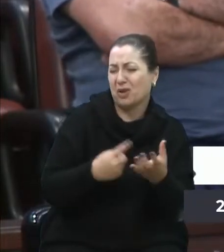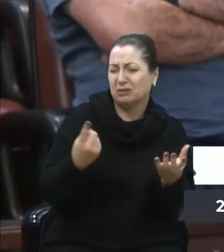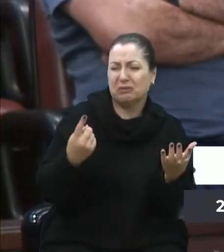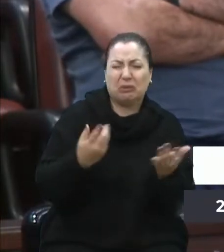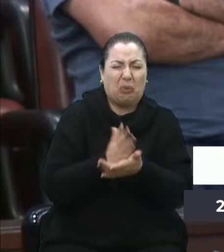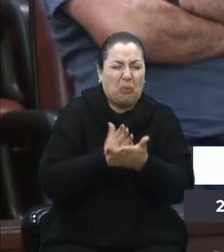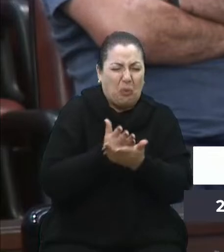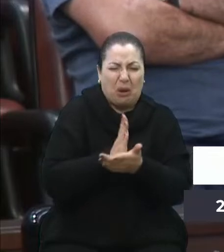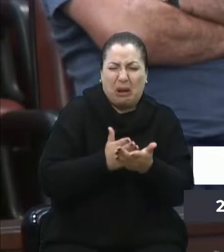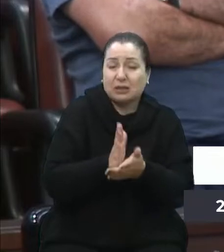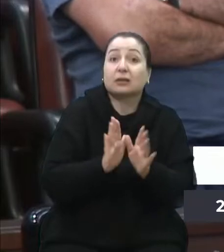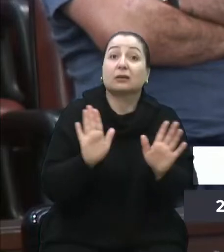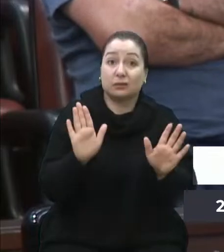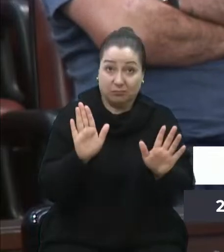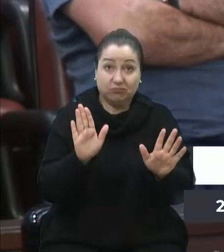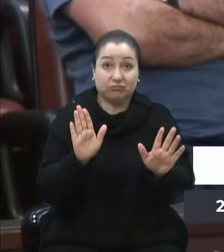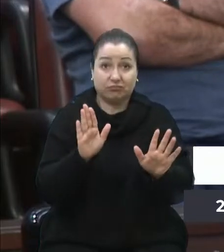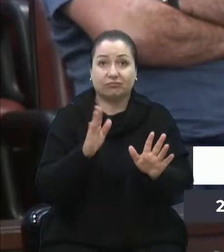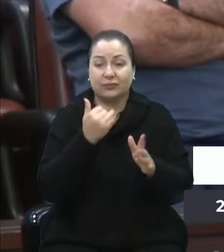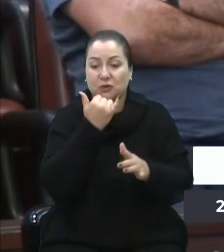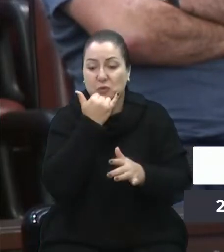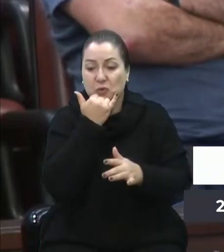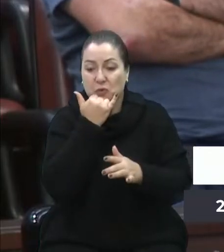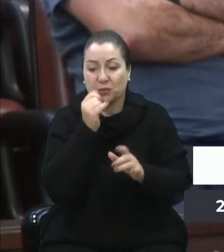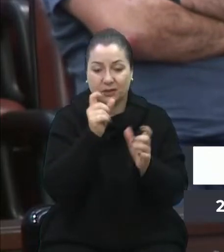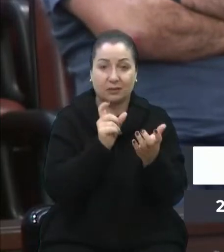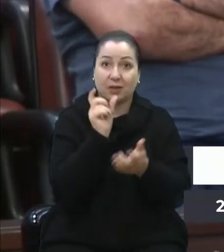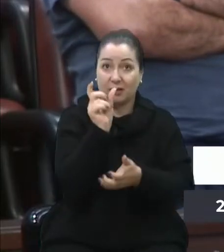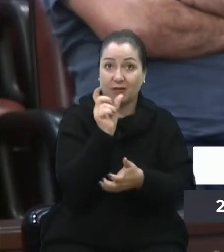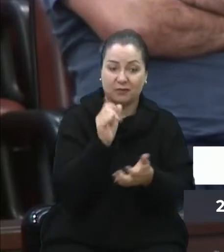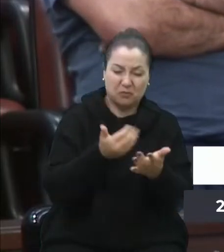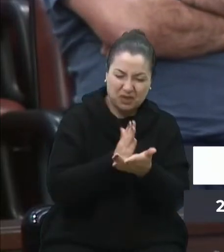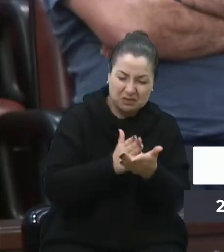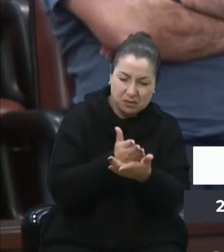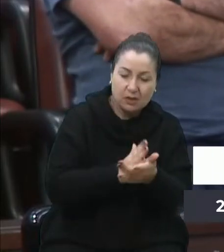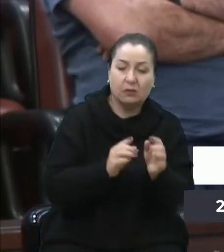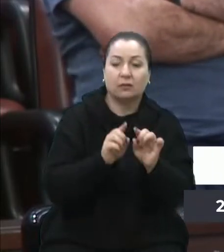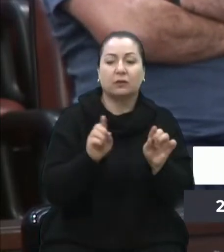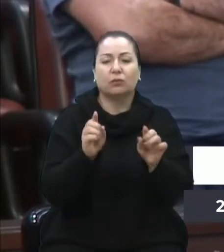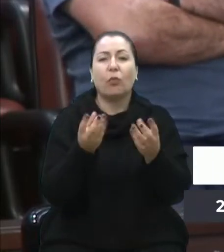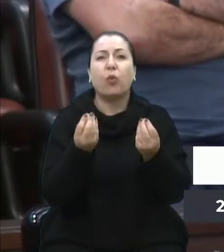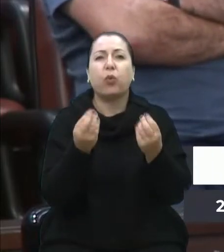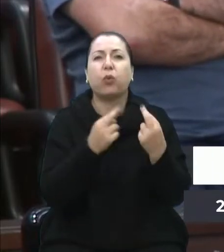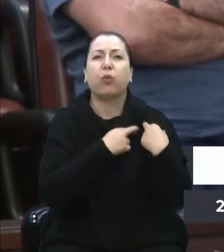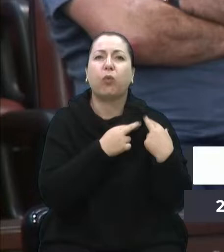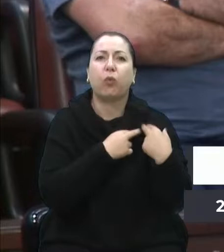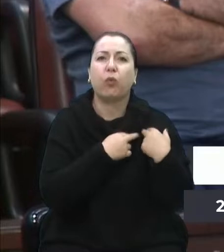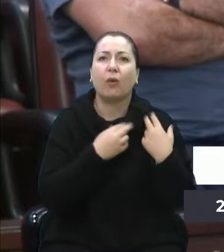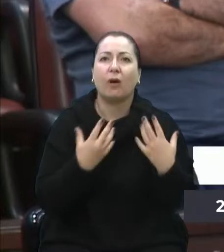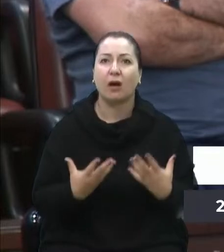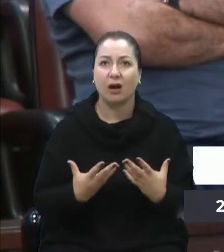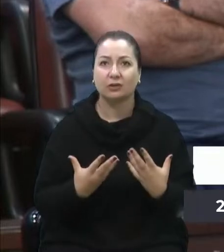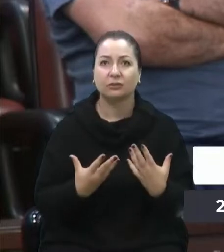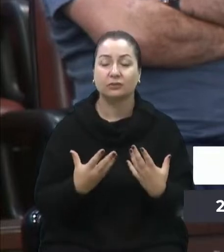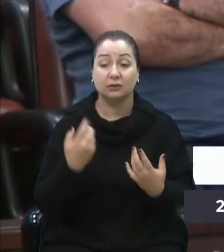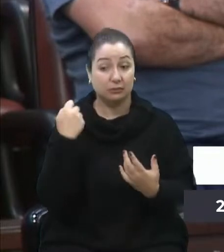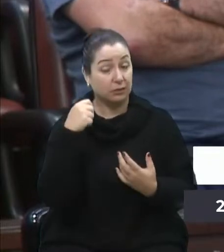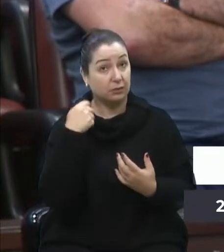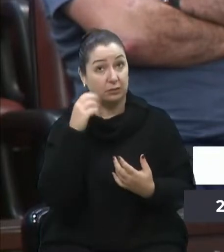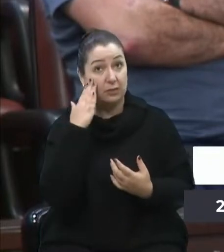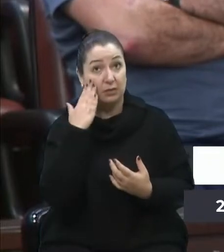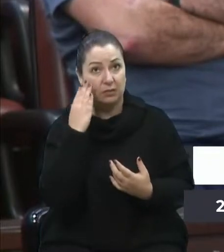muita dificuldade, e nós precisamos saber na ponta se de repente nós não vamos estar, de uma certa